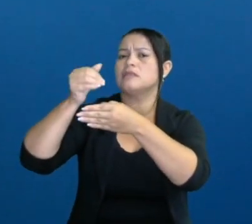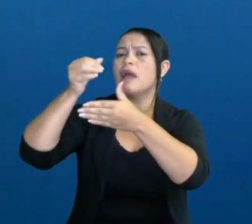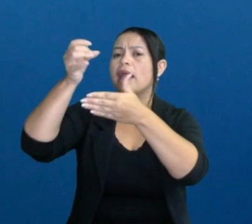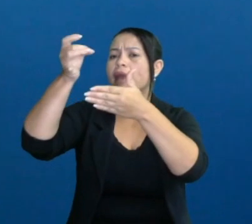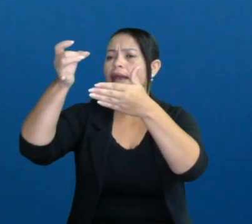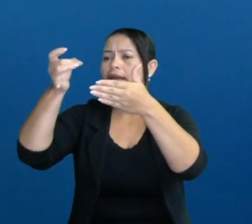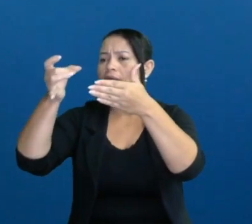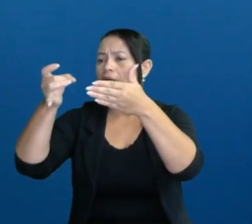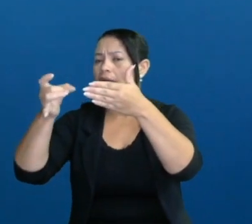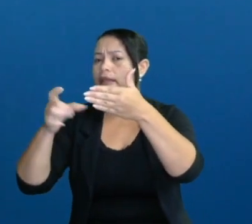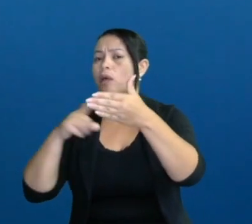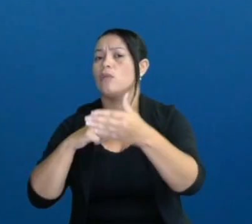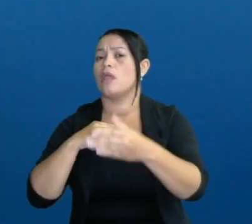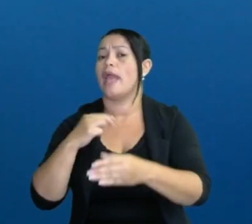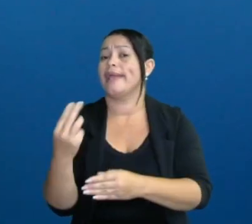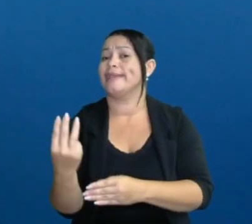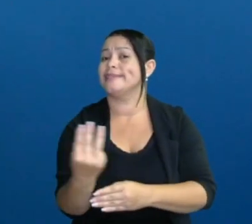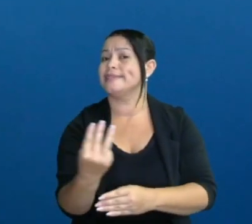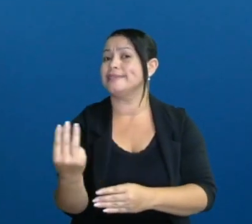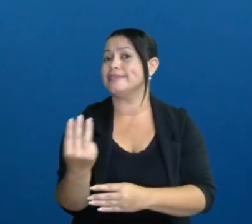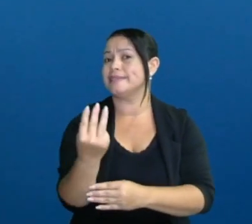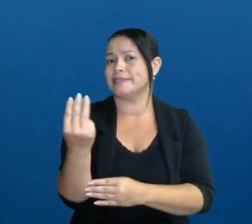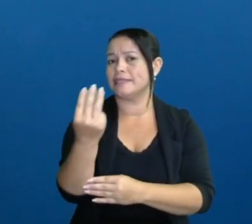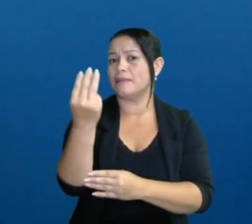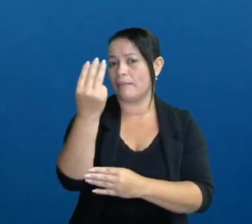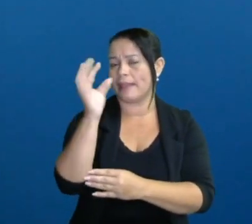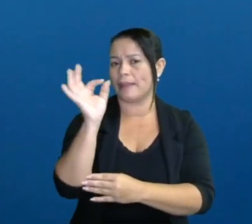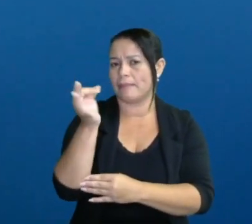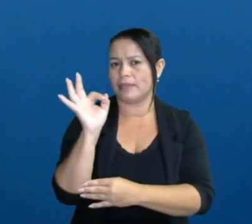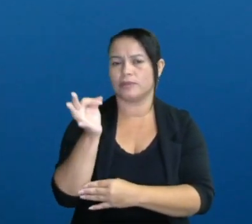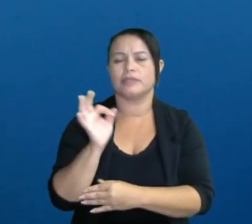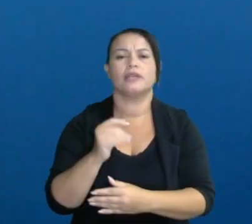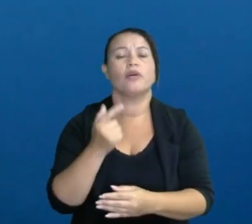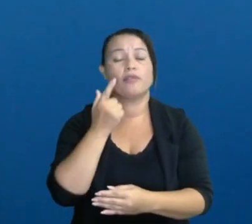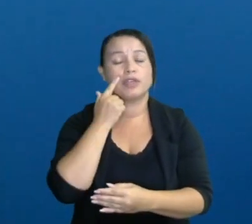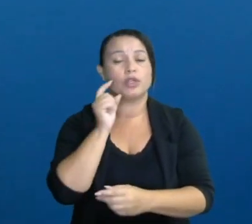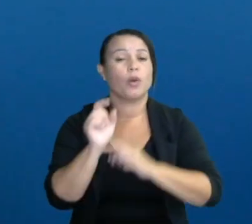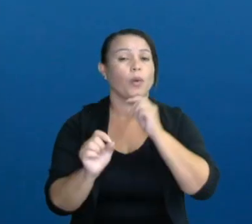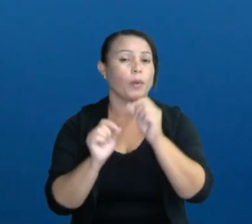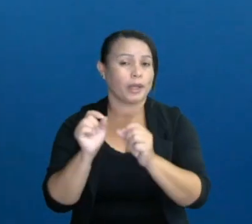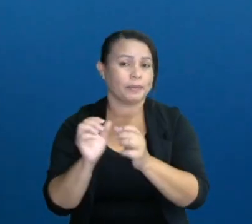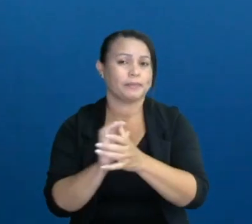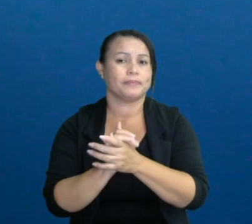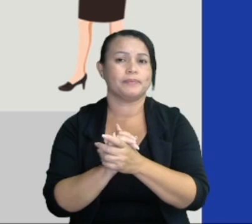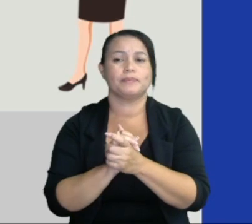cada andar há 3 apartamentos. Então,